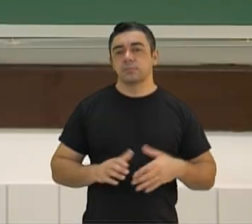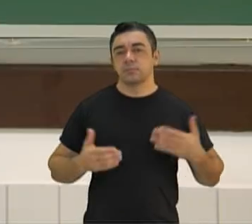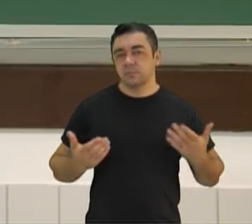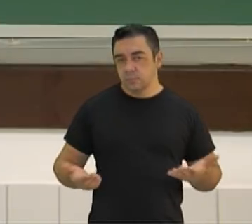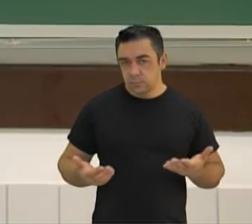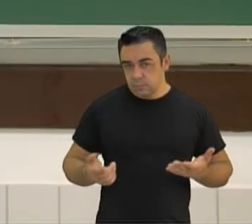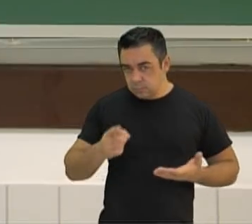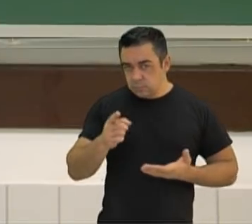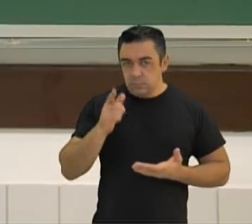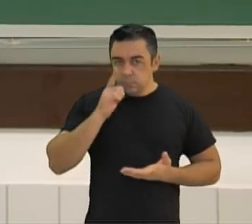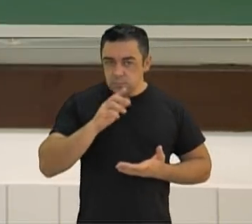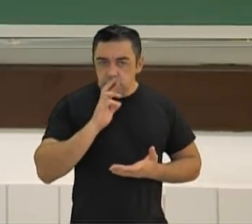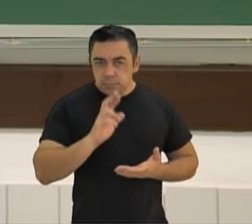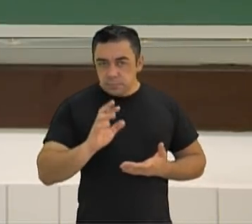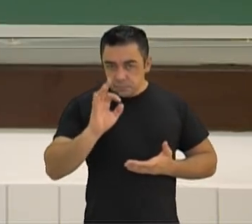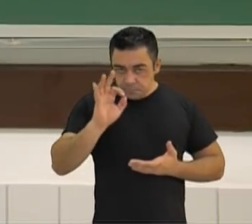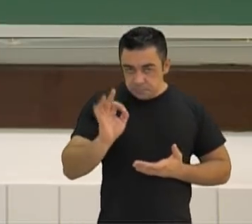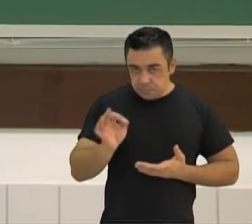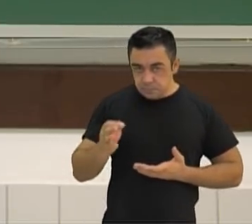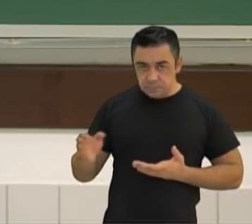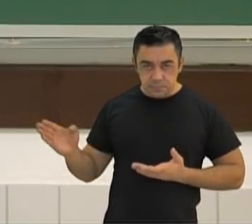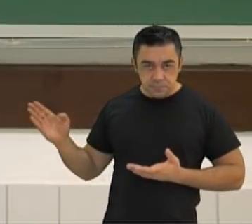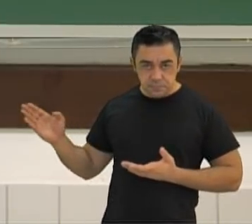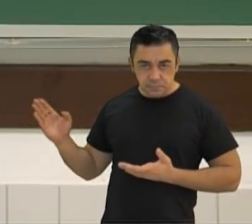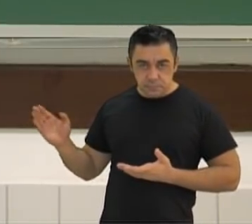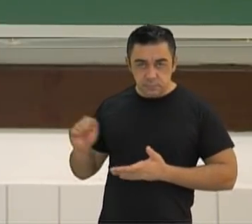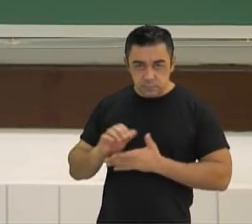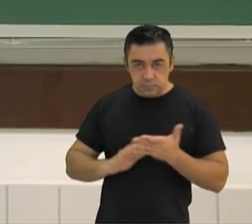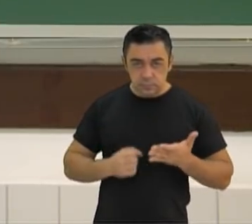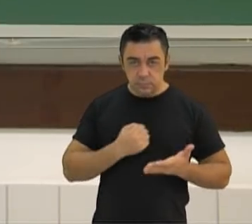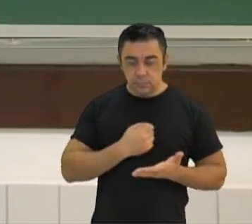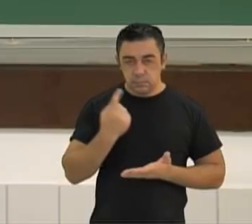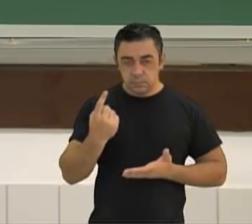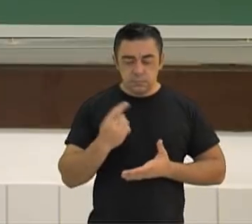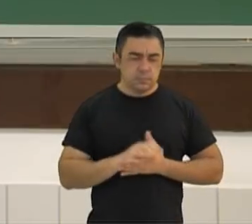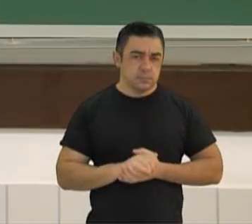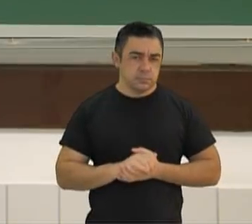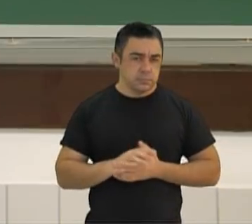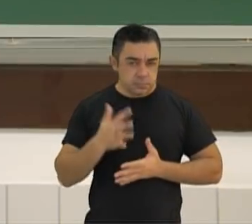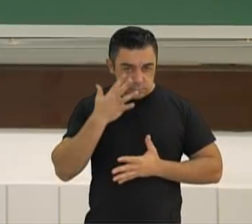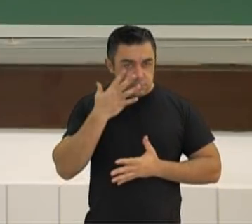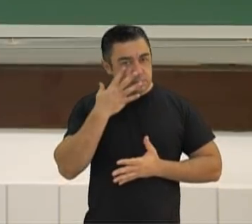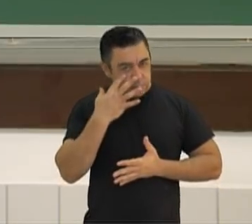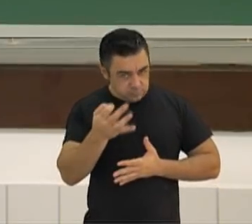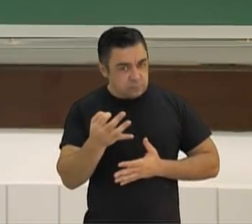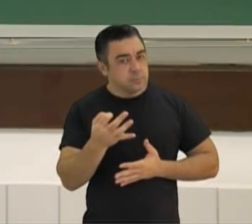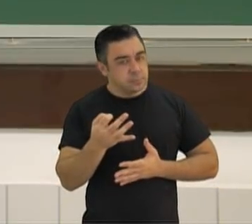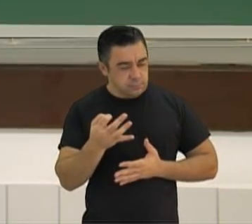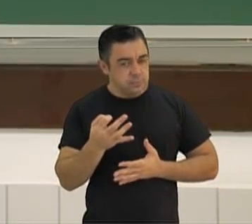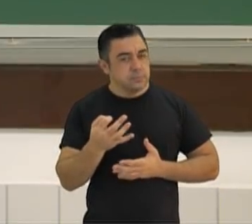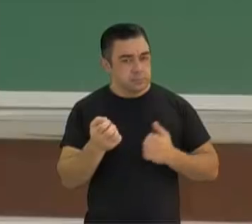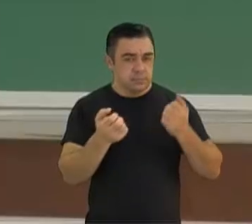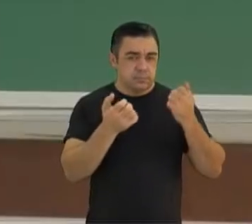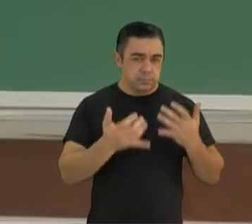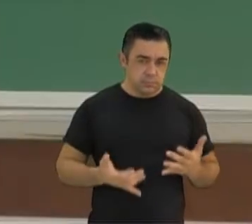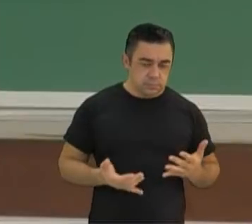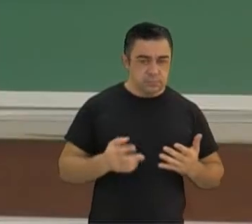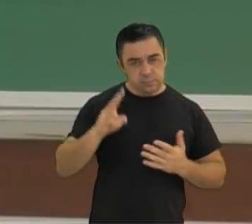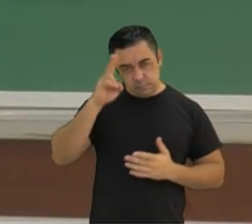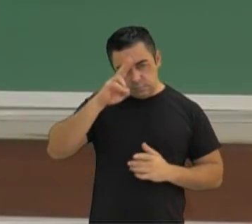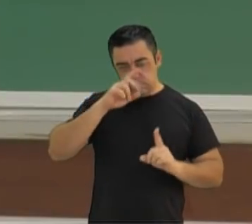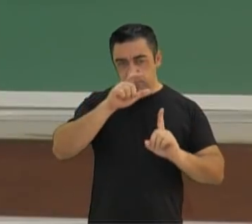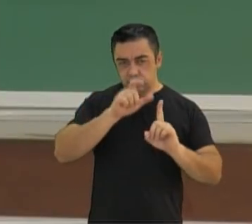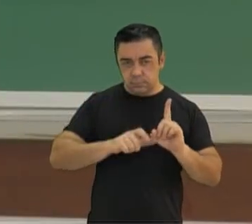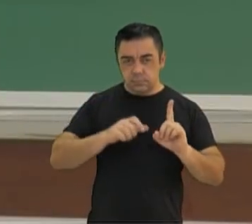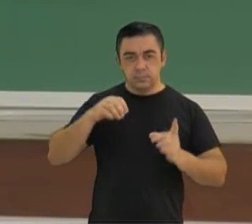E então, será que você respondeu corretamente a nossa atividade 1? Se prestou atenção na história do Murilo e na